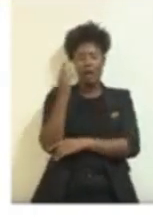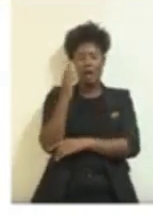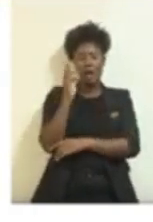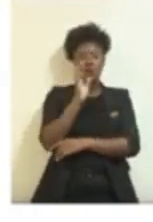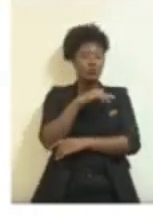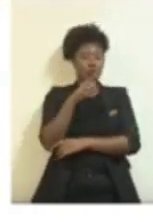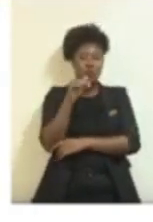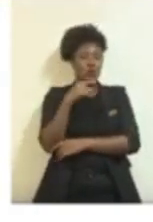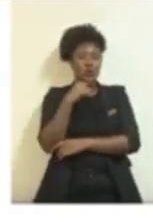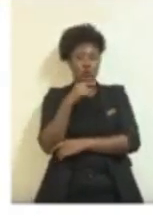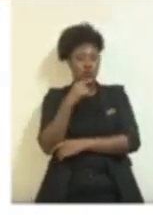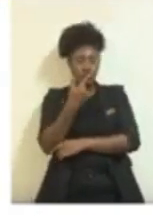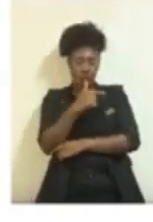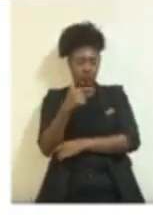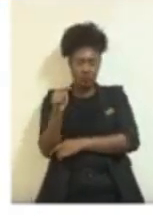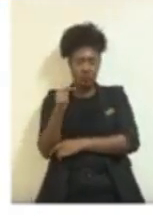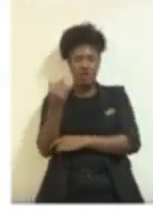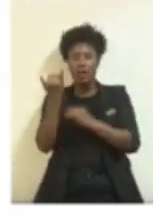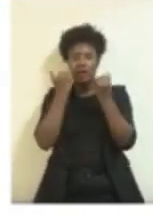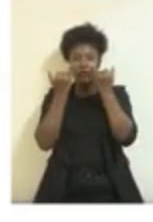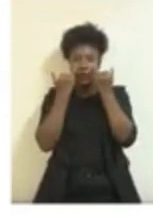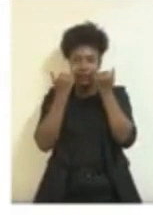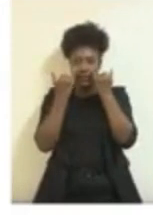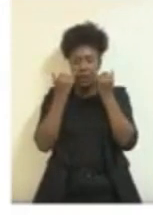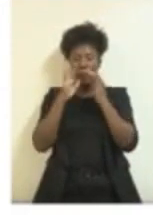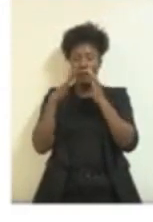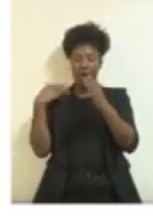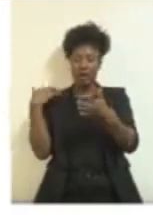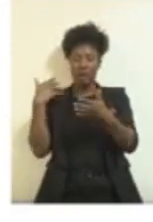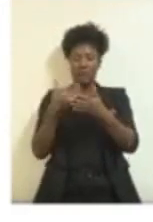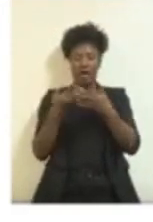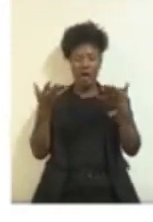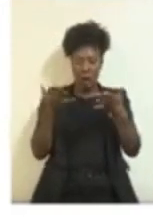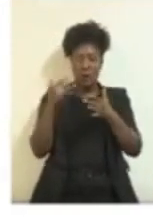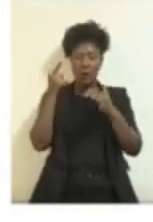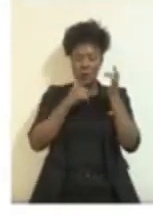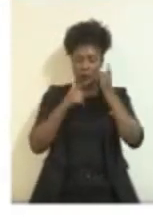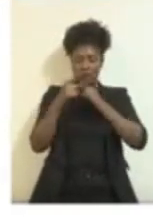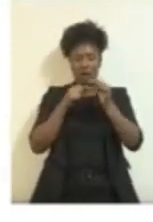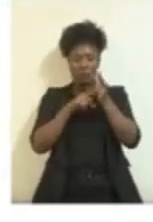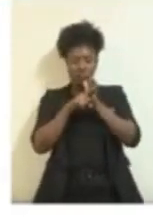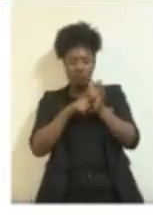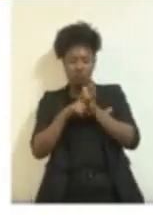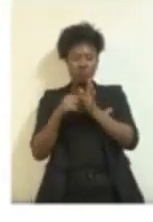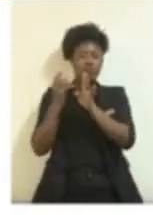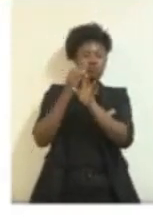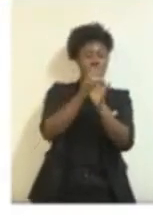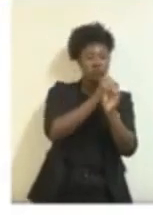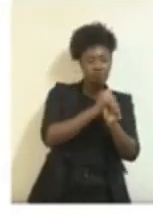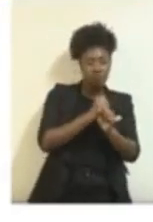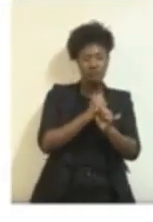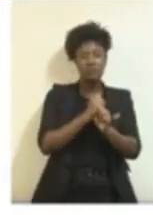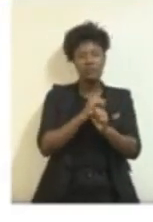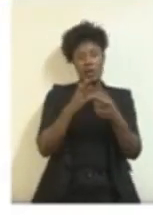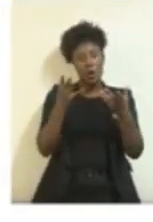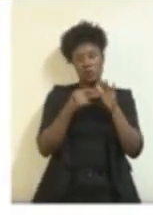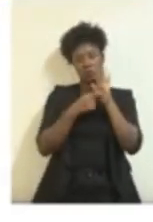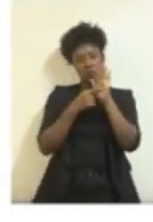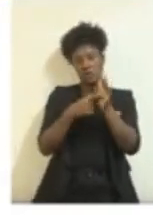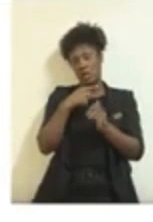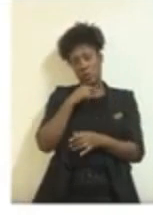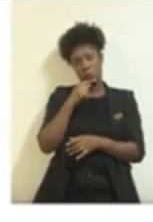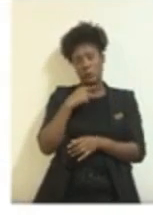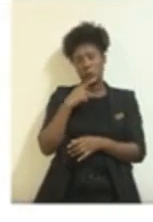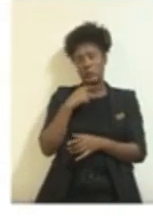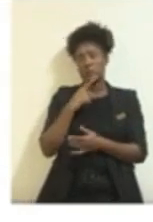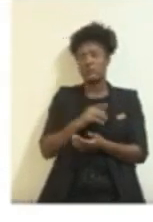a gente pode fazer análises de distribuição de espécies raras, a gente pode talvez calcular as probabilidades que isso ocorre, né? Mas a gente não tem esse dado.